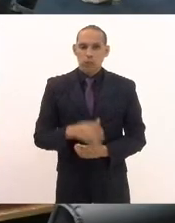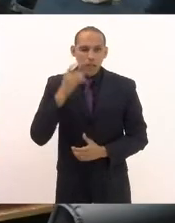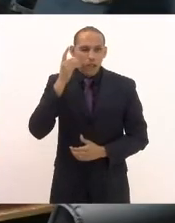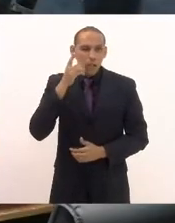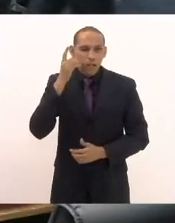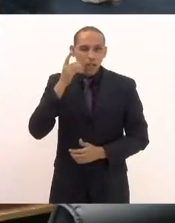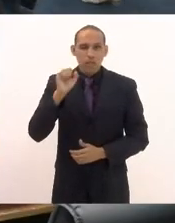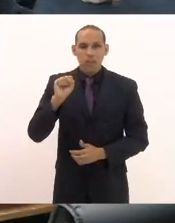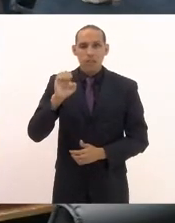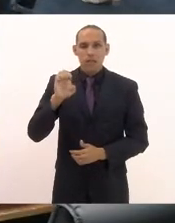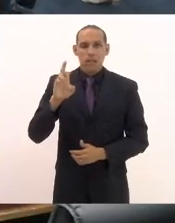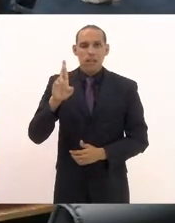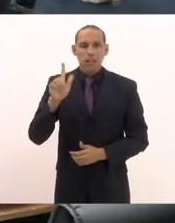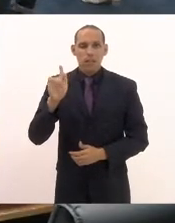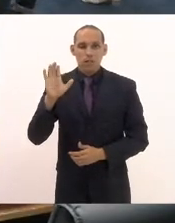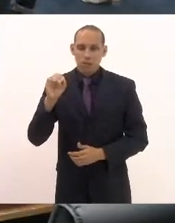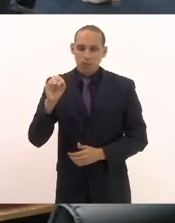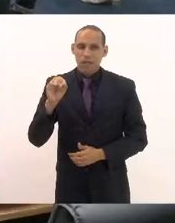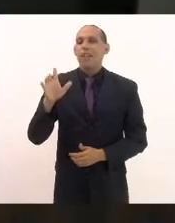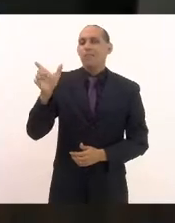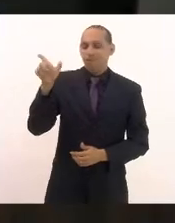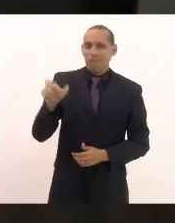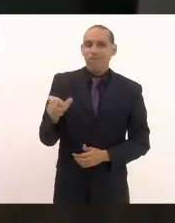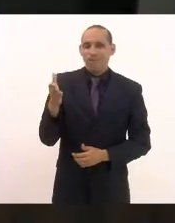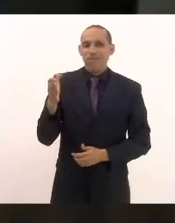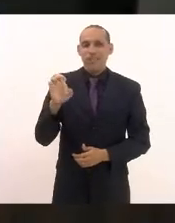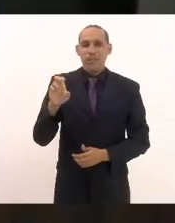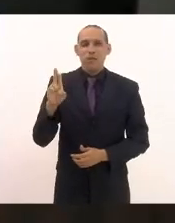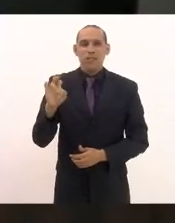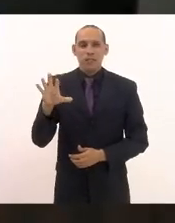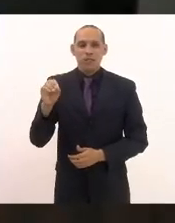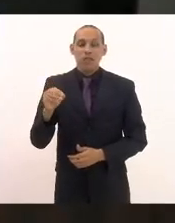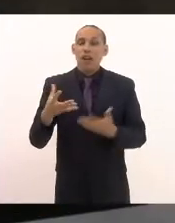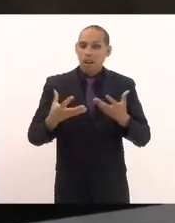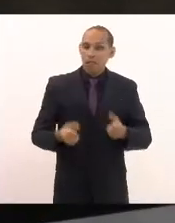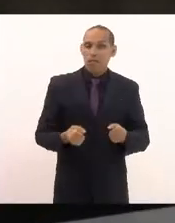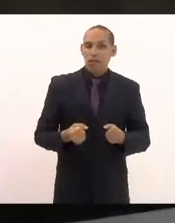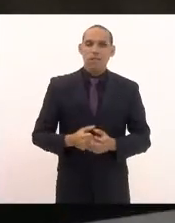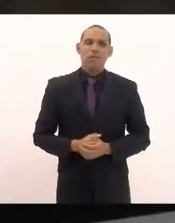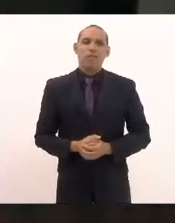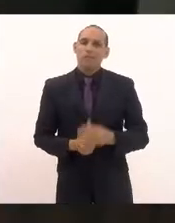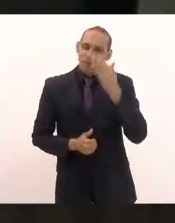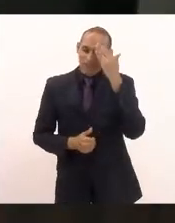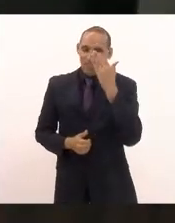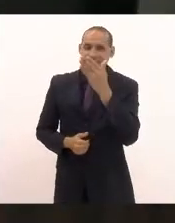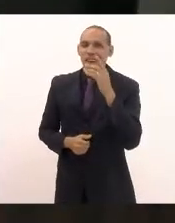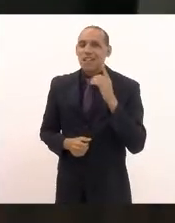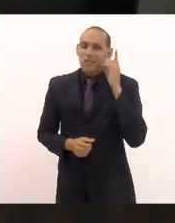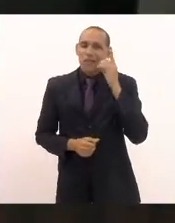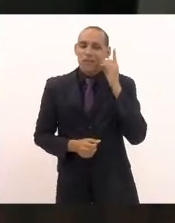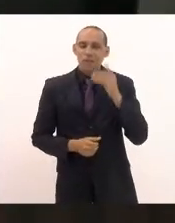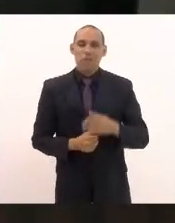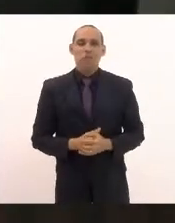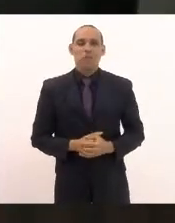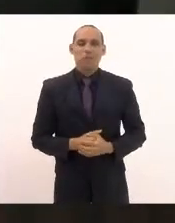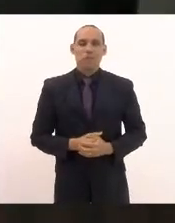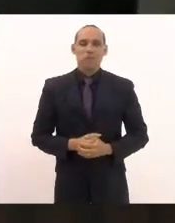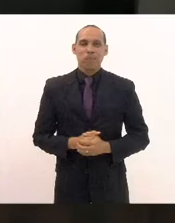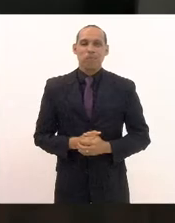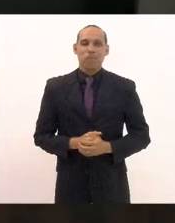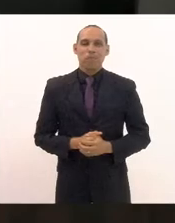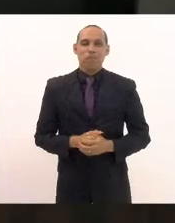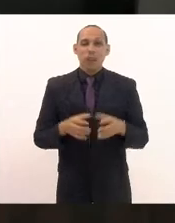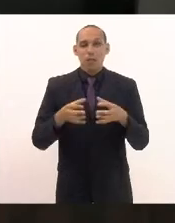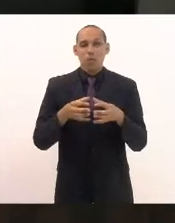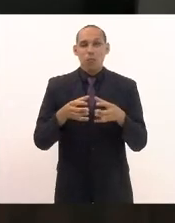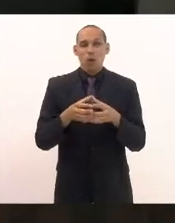Deputado Sérgio Fernandes. Deputado Eurico Júnior. Parecer favorável. Obrigada, deputado Eurico. Pela